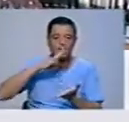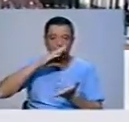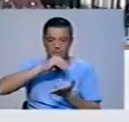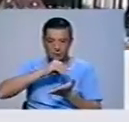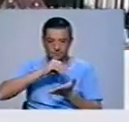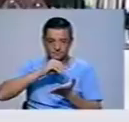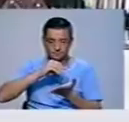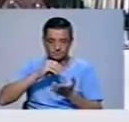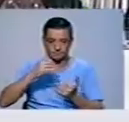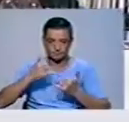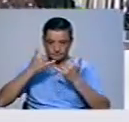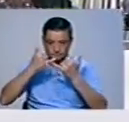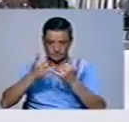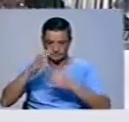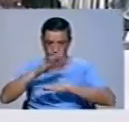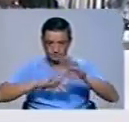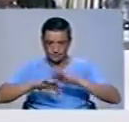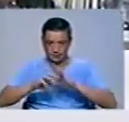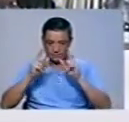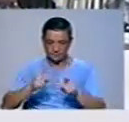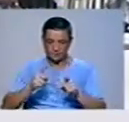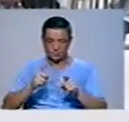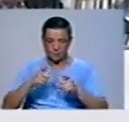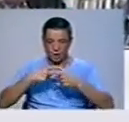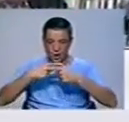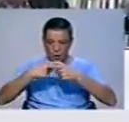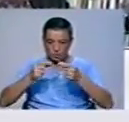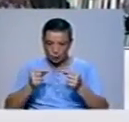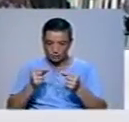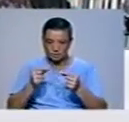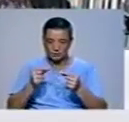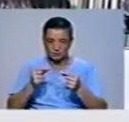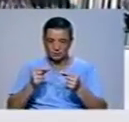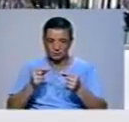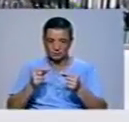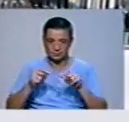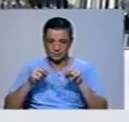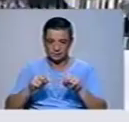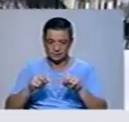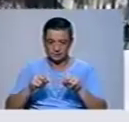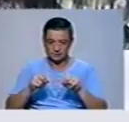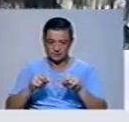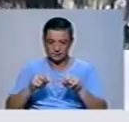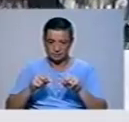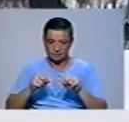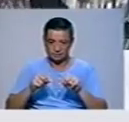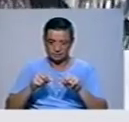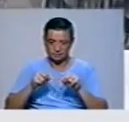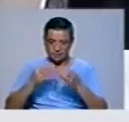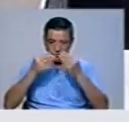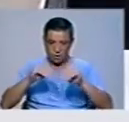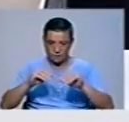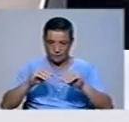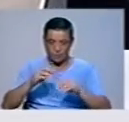tarde continuar a fazer o resto dos nossos rissóis. Vamos passar então por ovo e pão ralado e poderemos